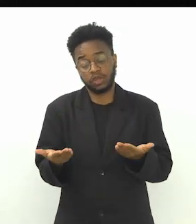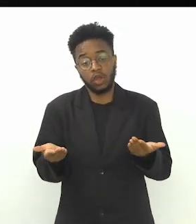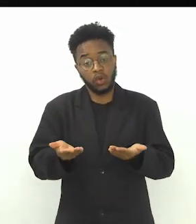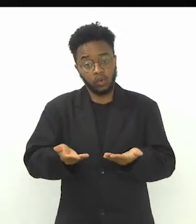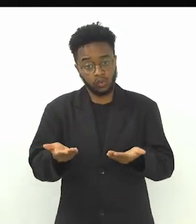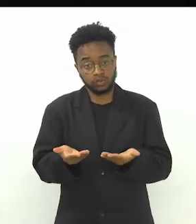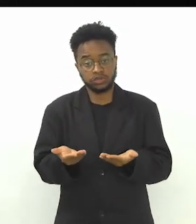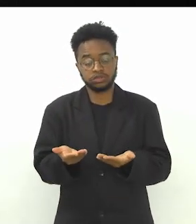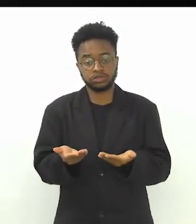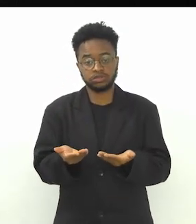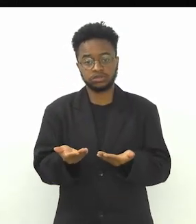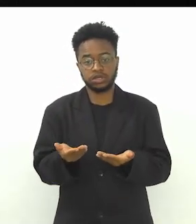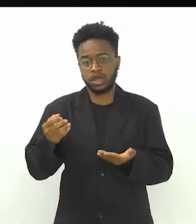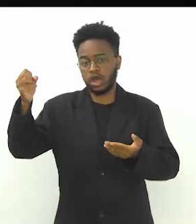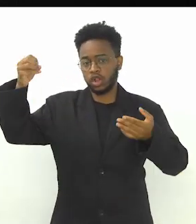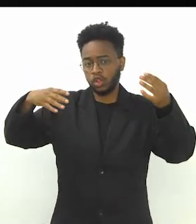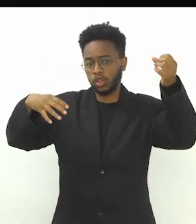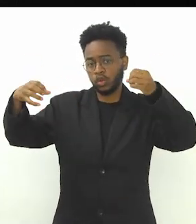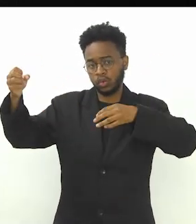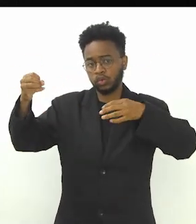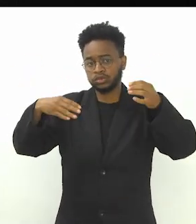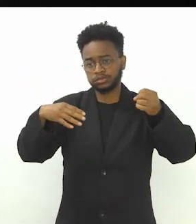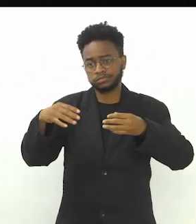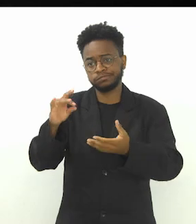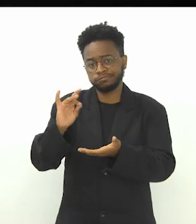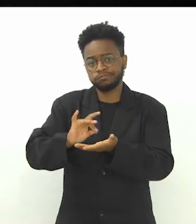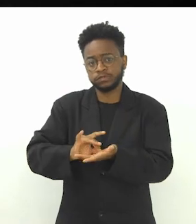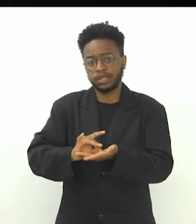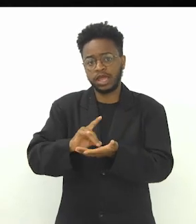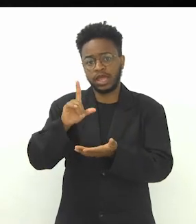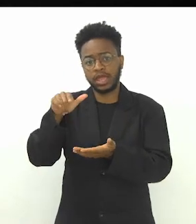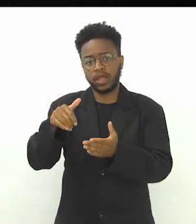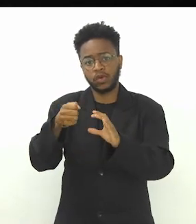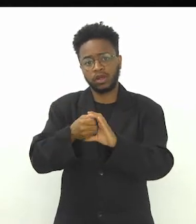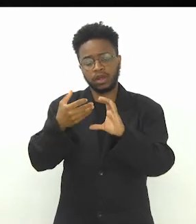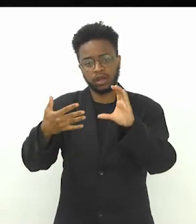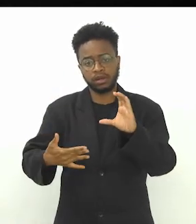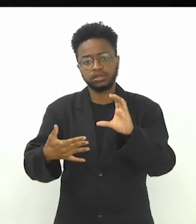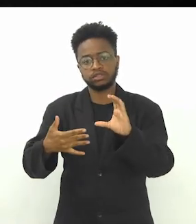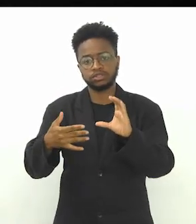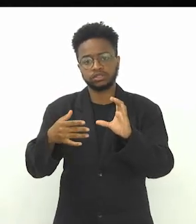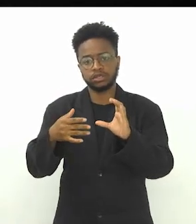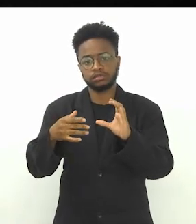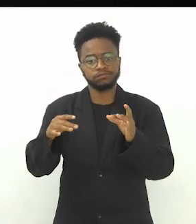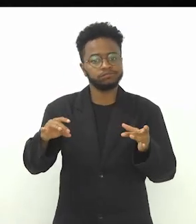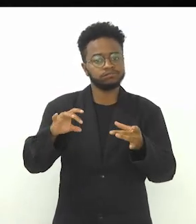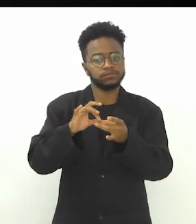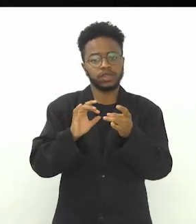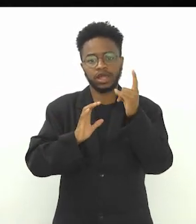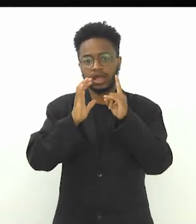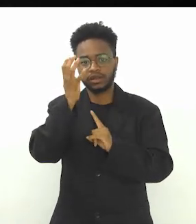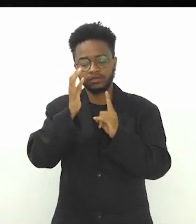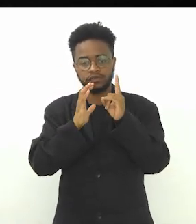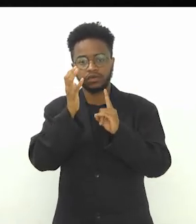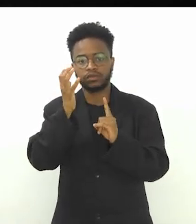dia, a iluminação é um dos fatores, é uma das atividades do carnaval que